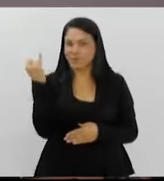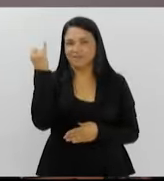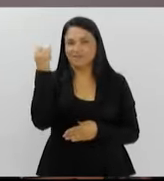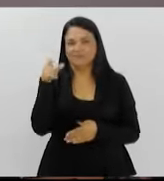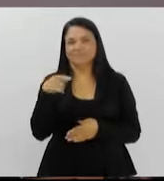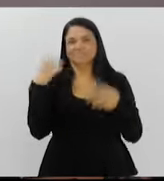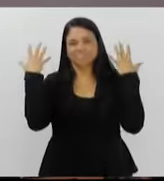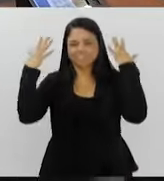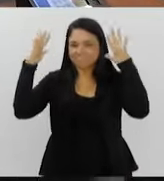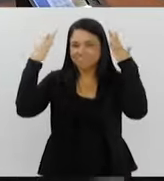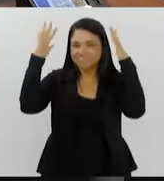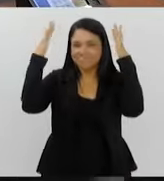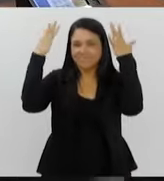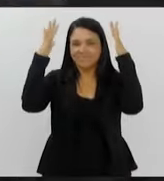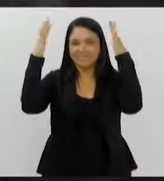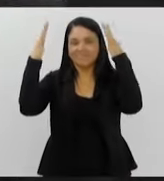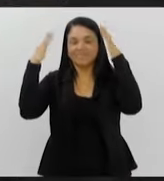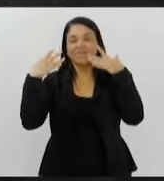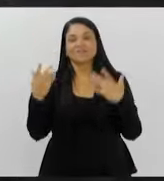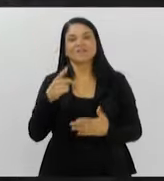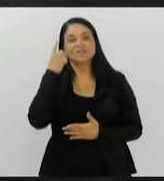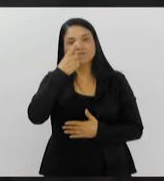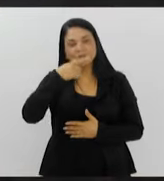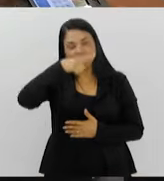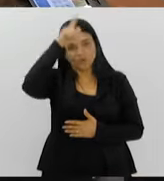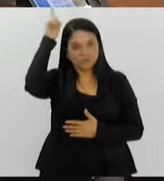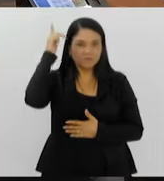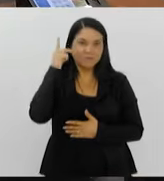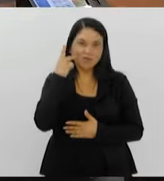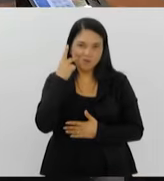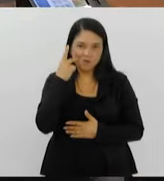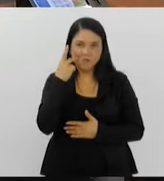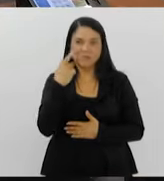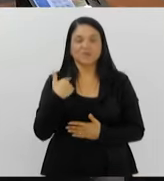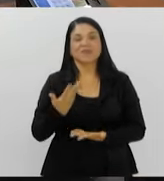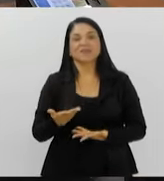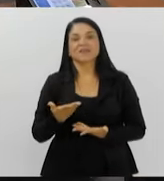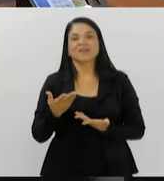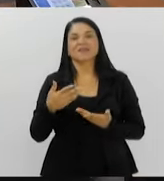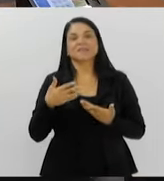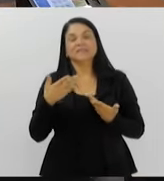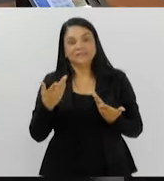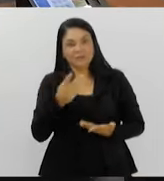importante deputado Luís Paulo por favor senhor